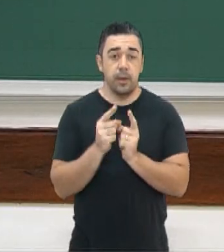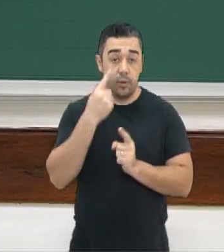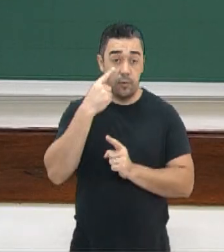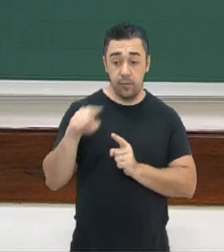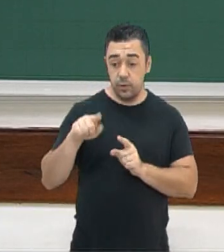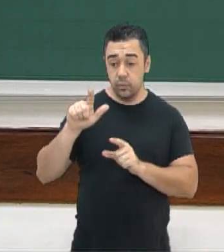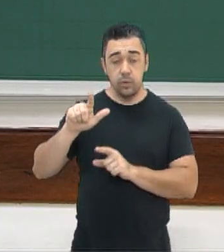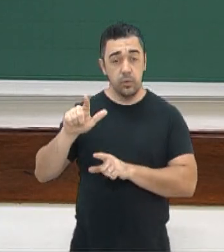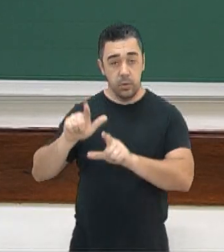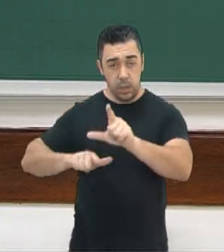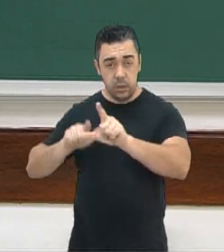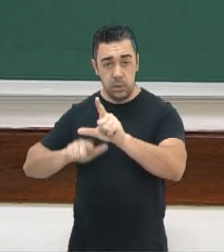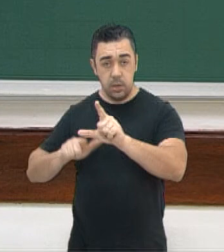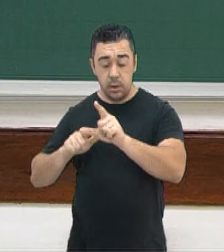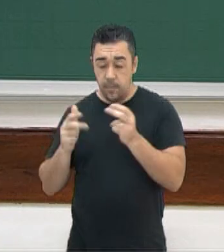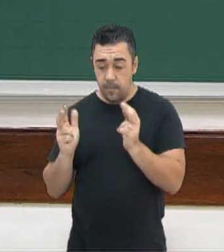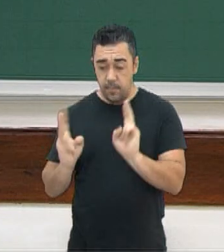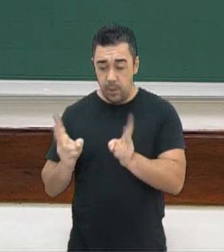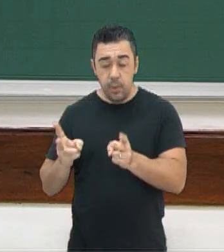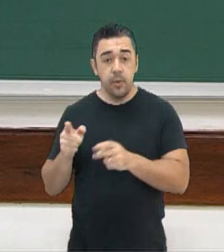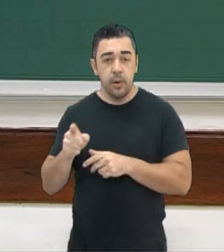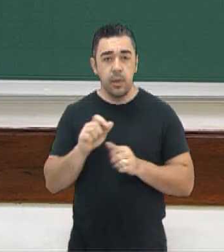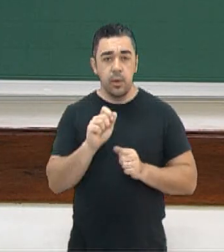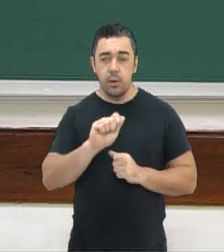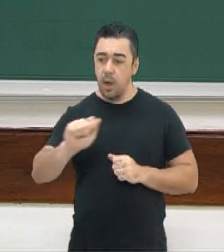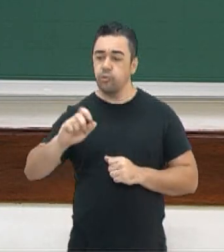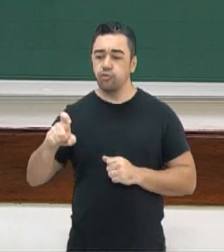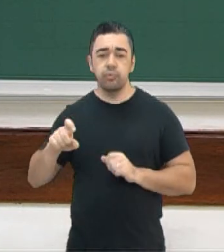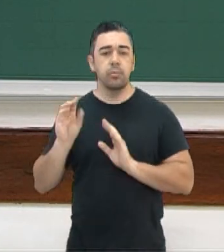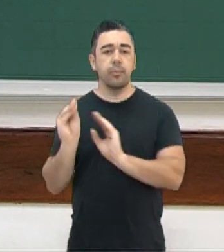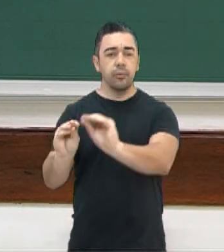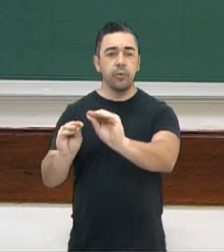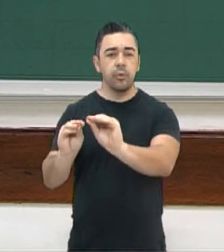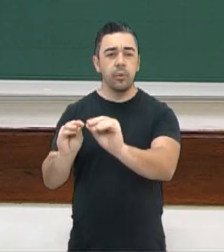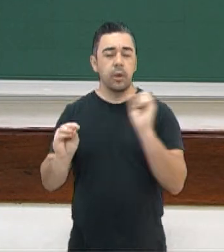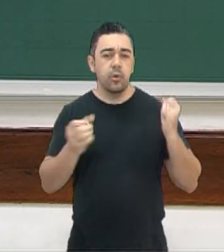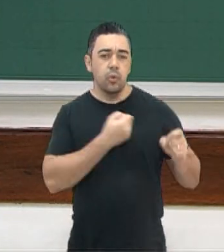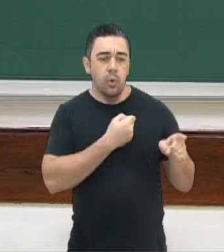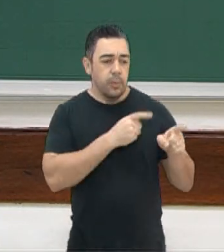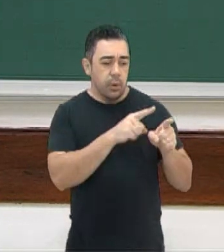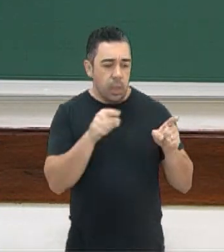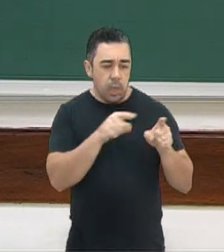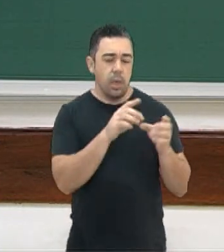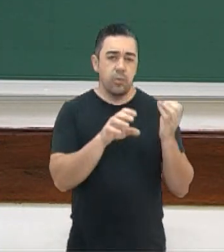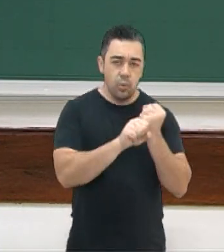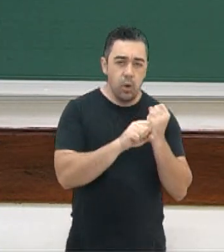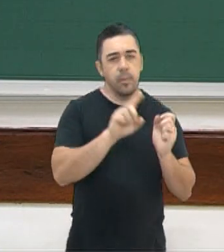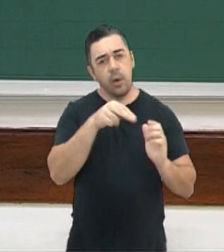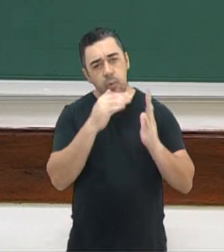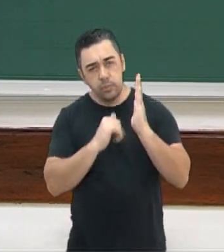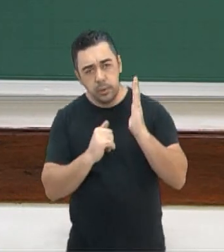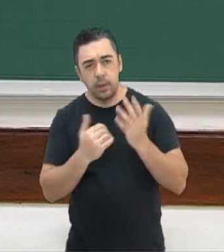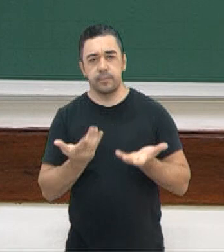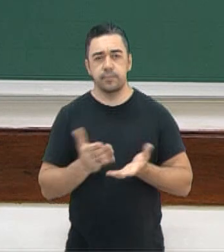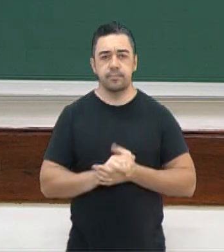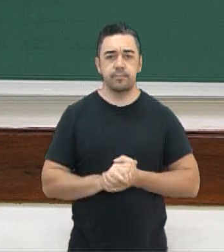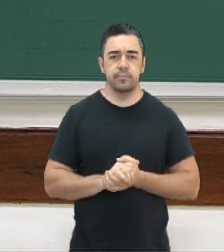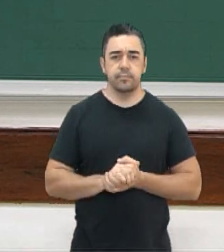que é igual, e trabalhar só a parte numérica, tanto na adição como na subtração. Vamos